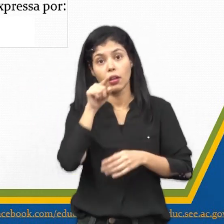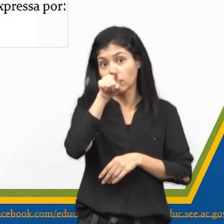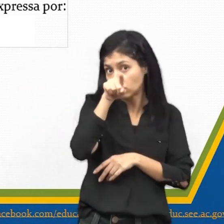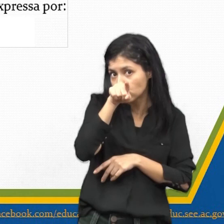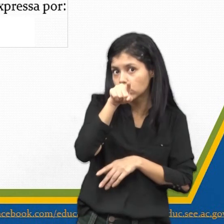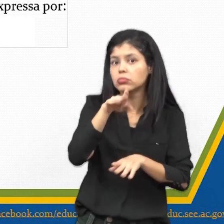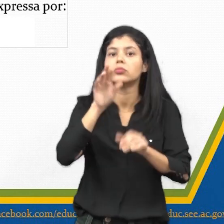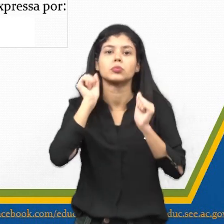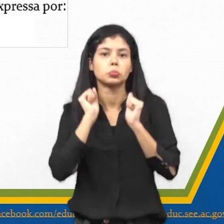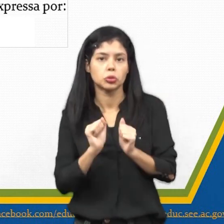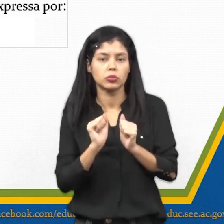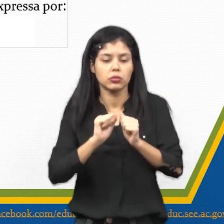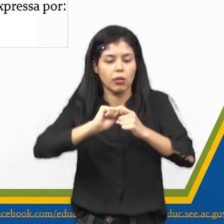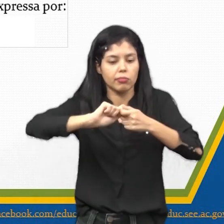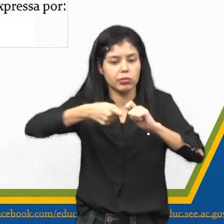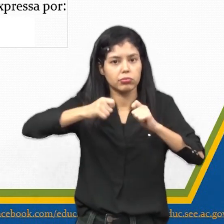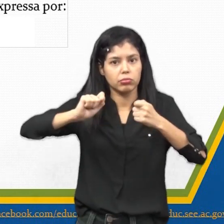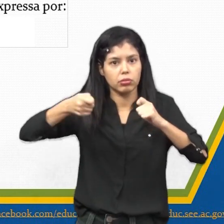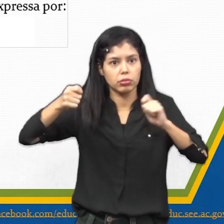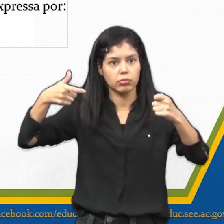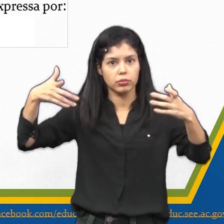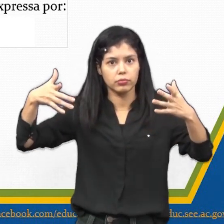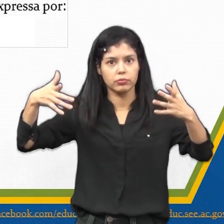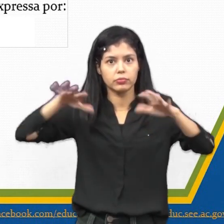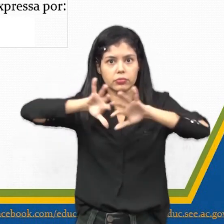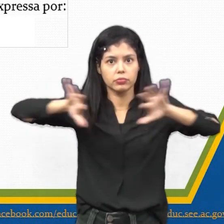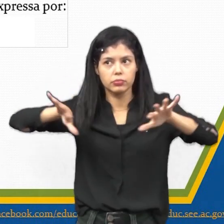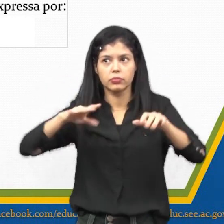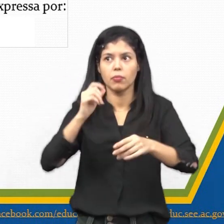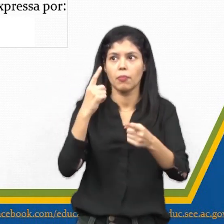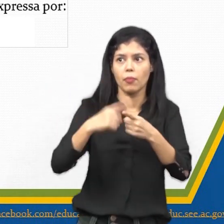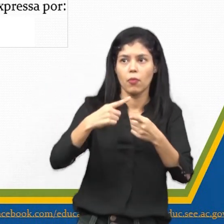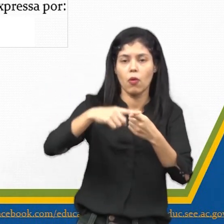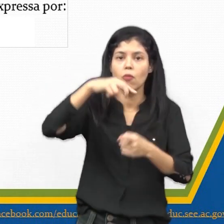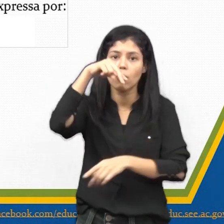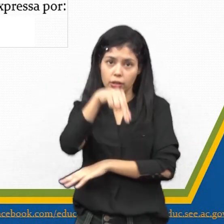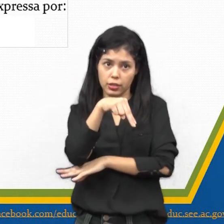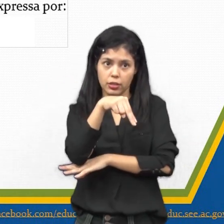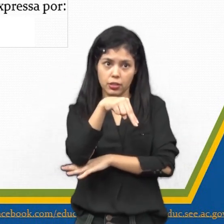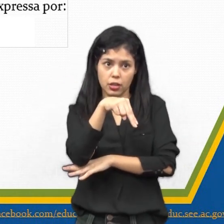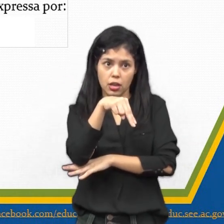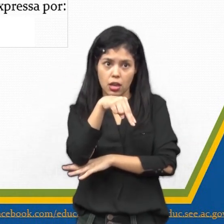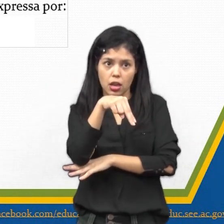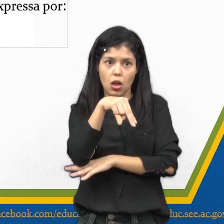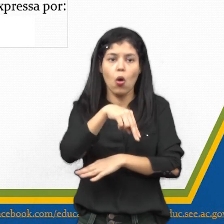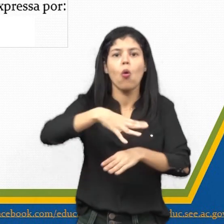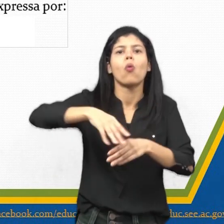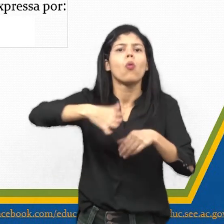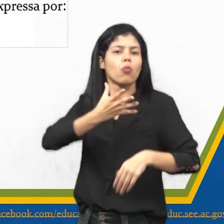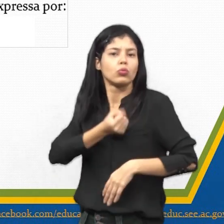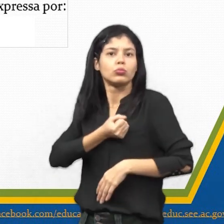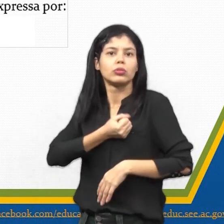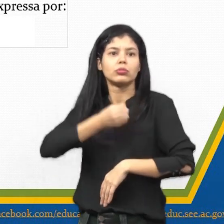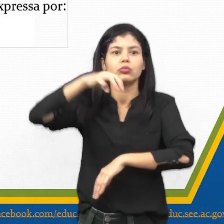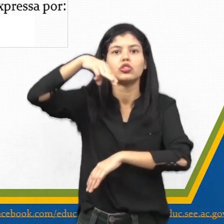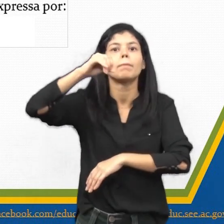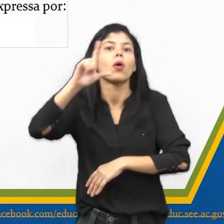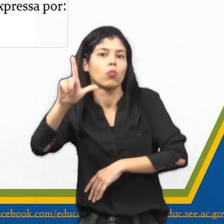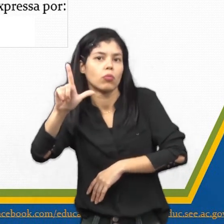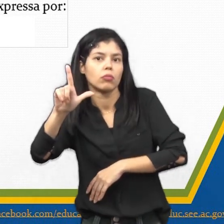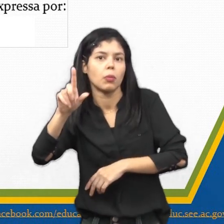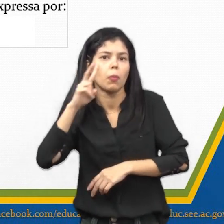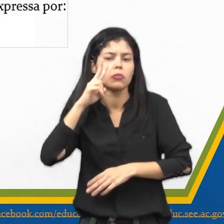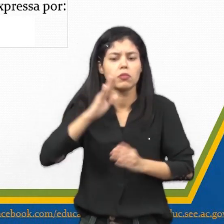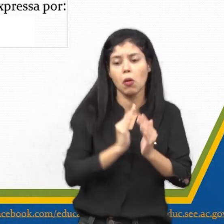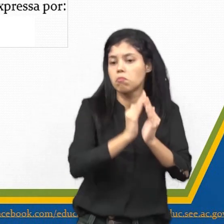fórmula ela pode ser desmembrada, porque o N ele nada mais é do que o número de mols. Como você vê aí